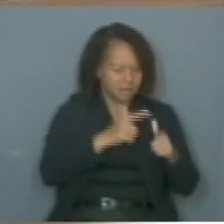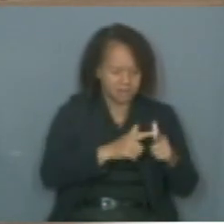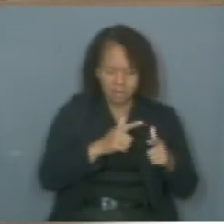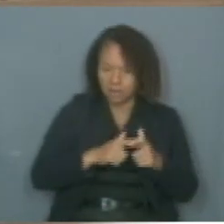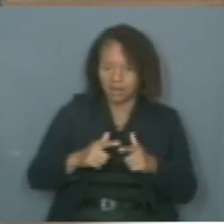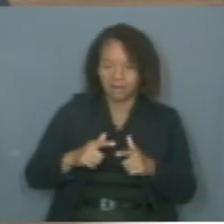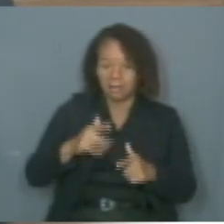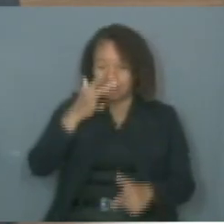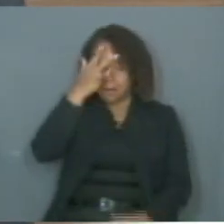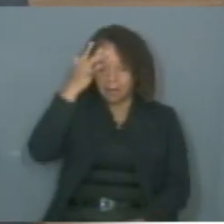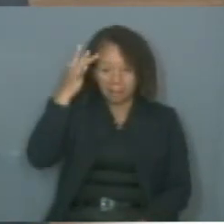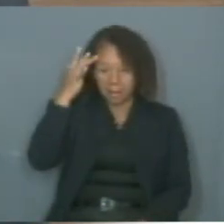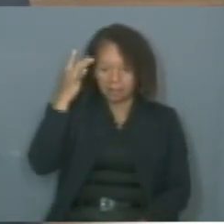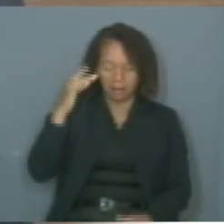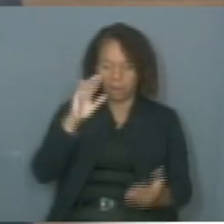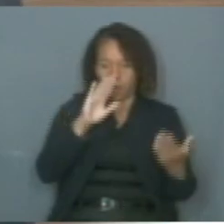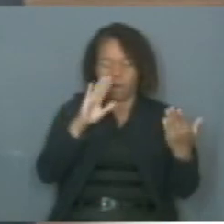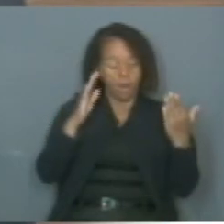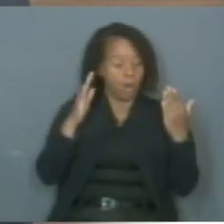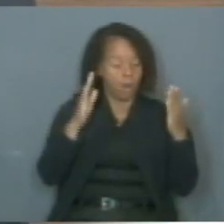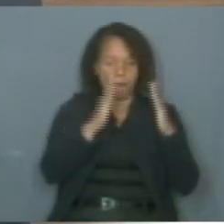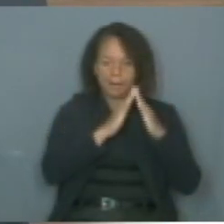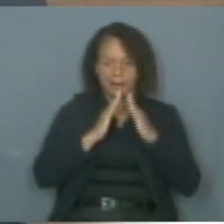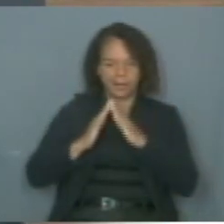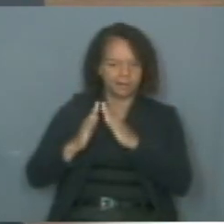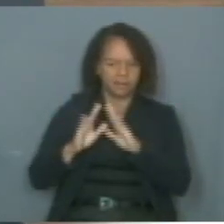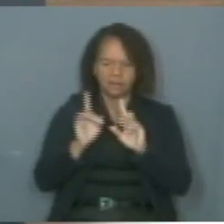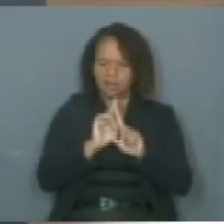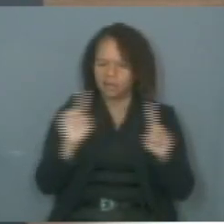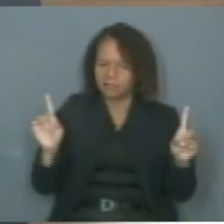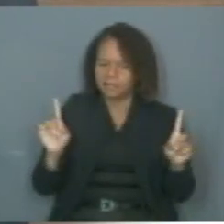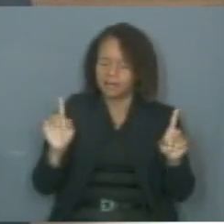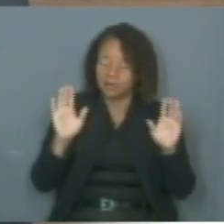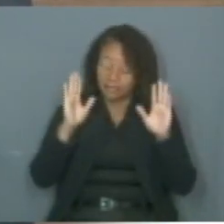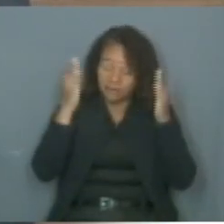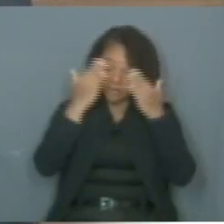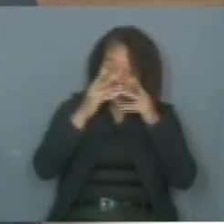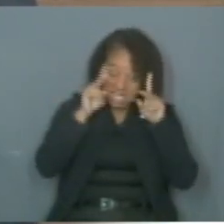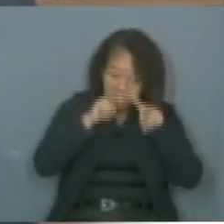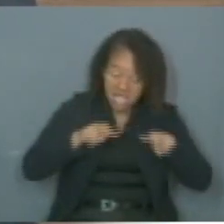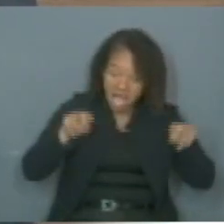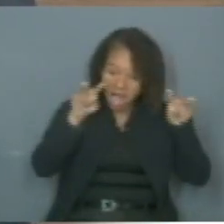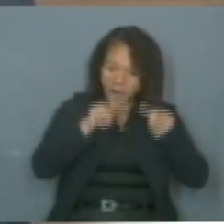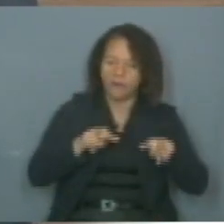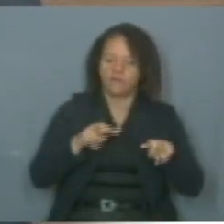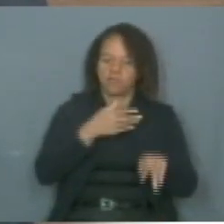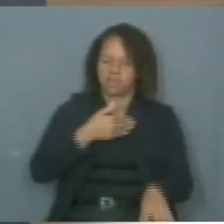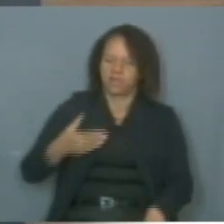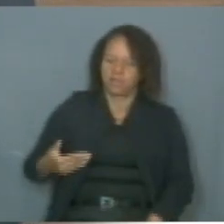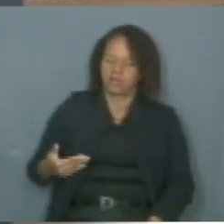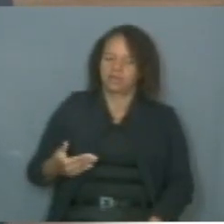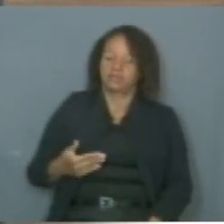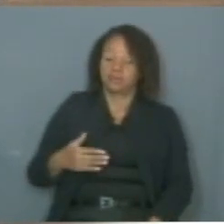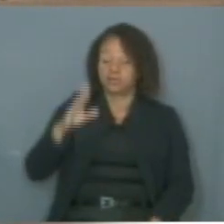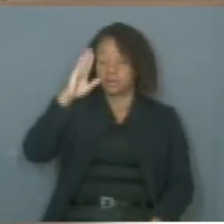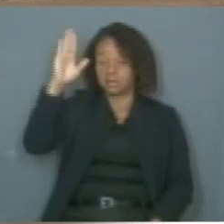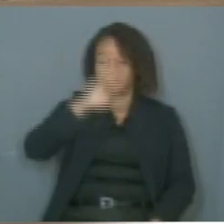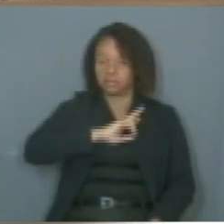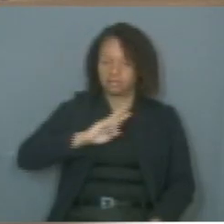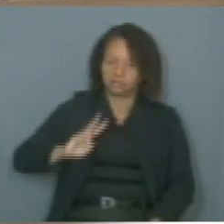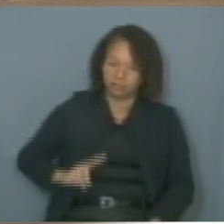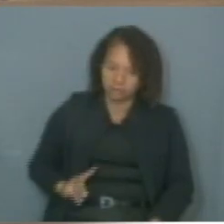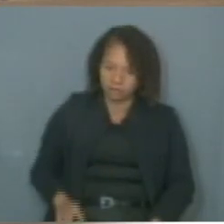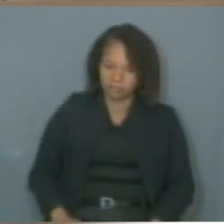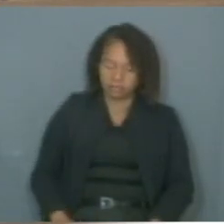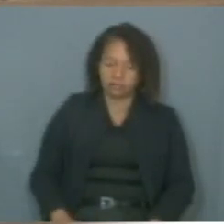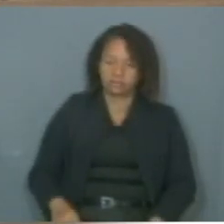problemas urbanos. As pessoas só têm que ter uma visão do poder público, e principalmente dos vereadores aqui,